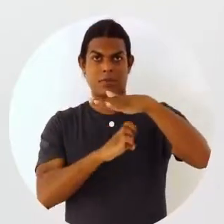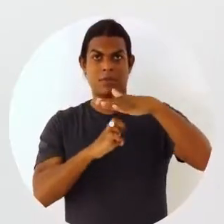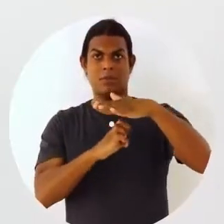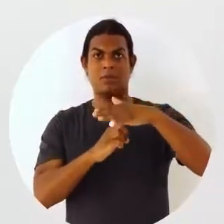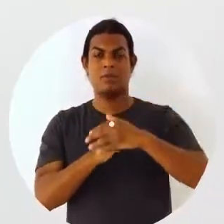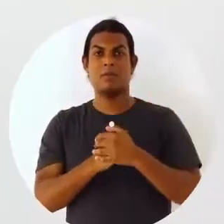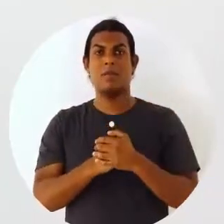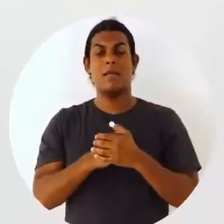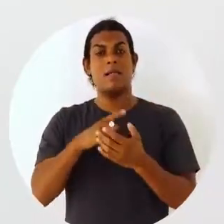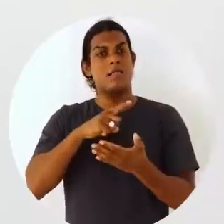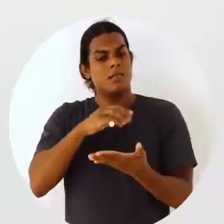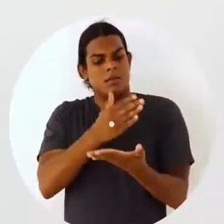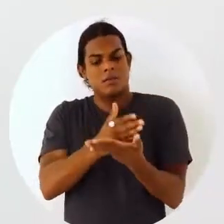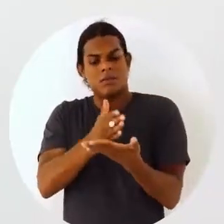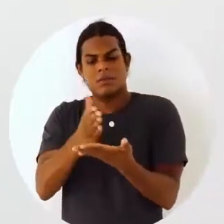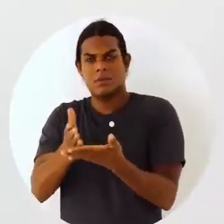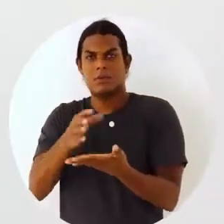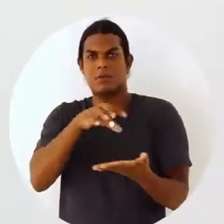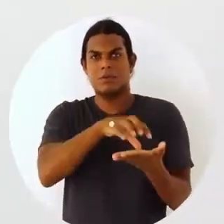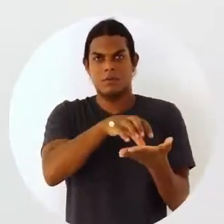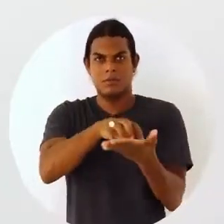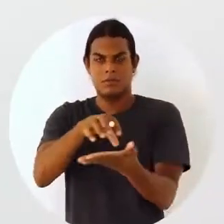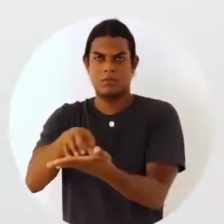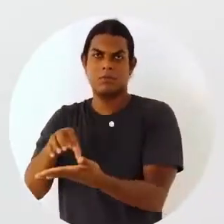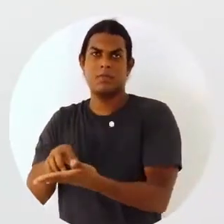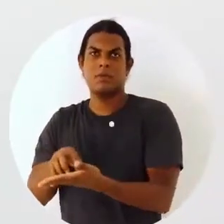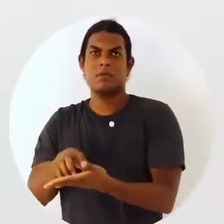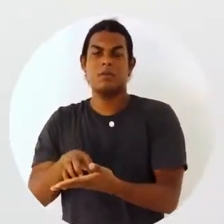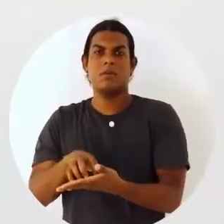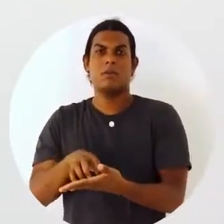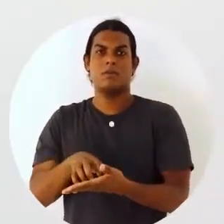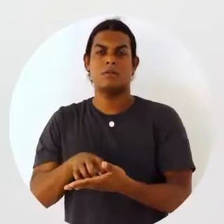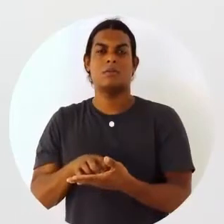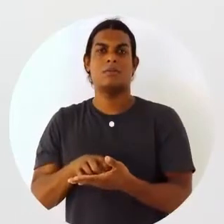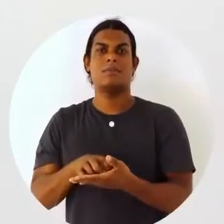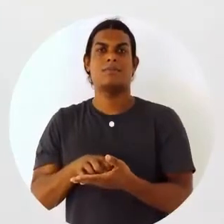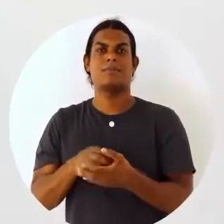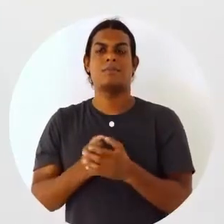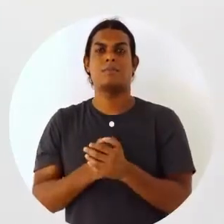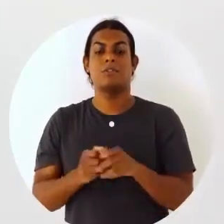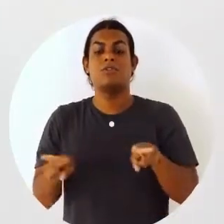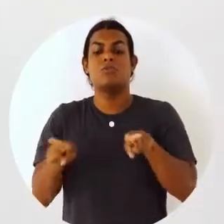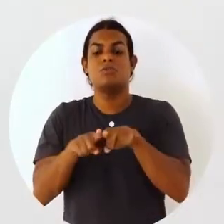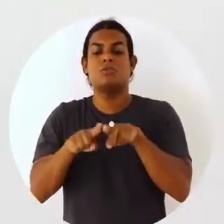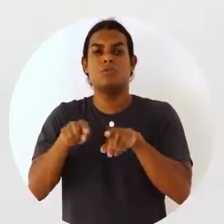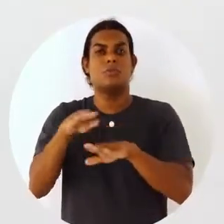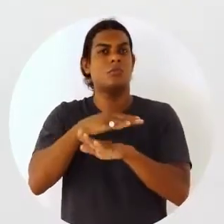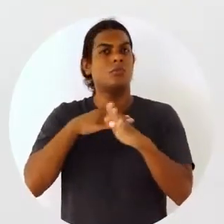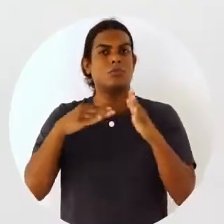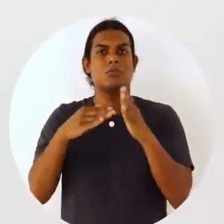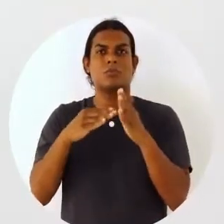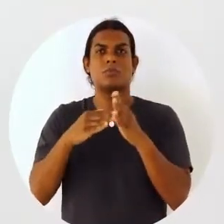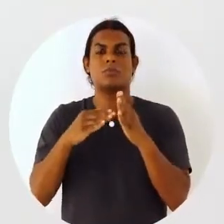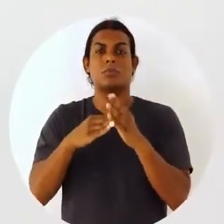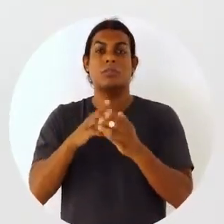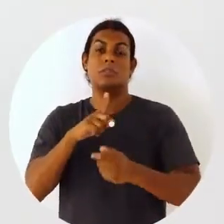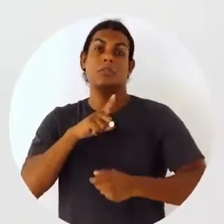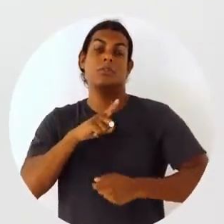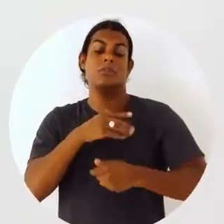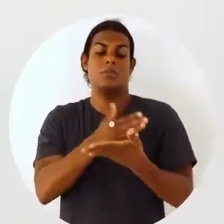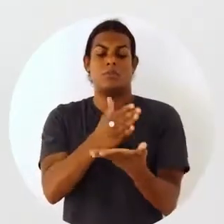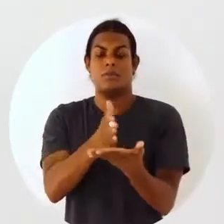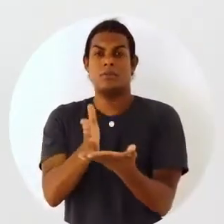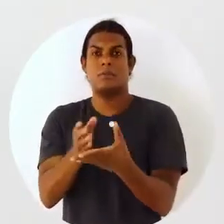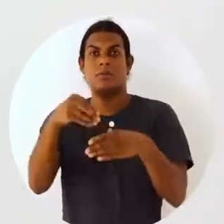posta de várias partes, certo? Essas várias partes elas constituem o todo. Então, se eu tenho várias partes que constituem o todo e